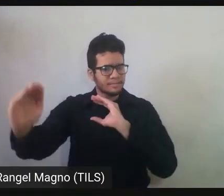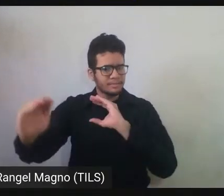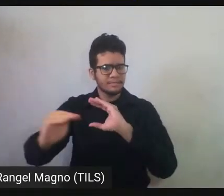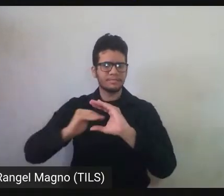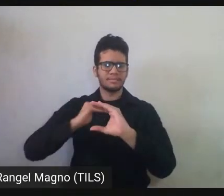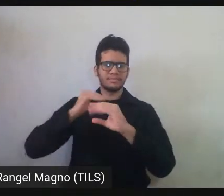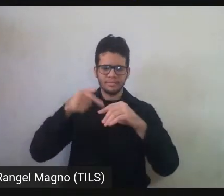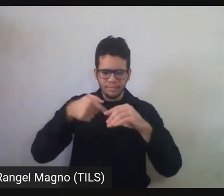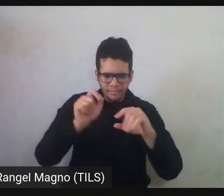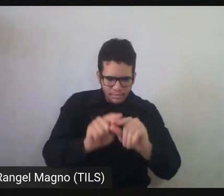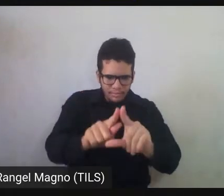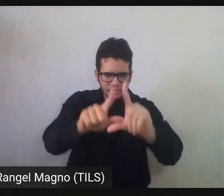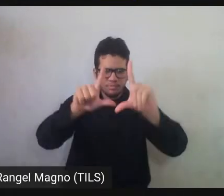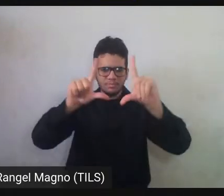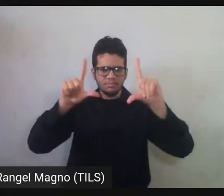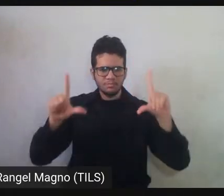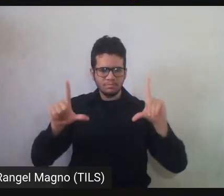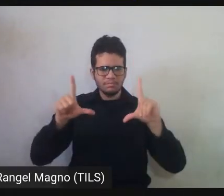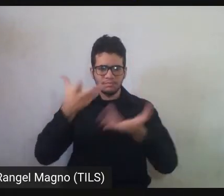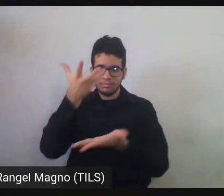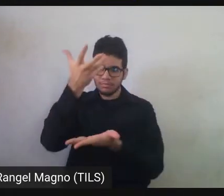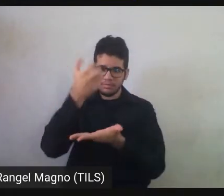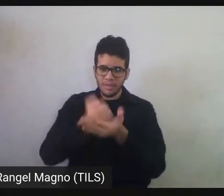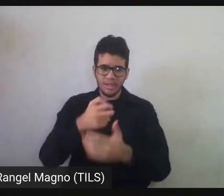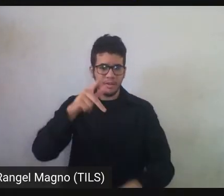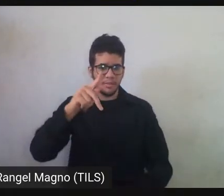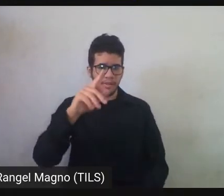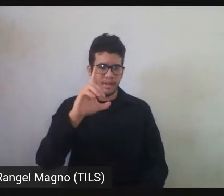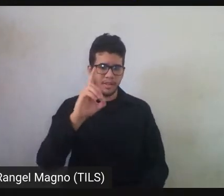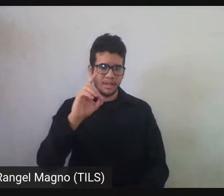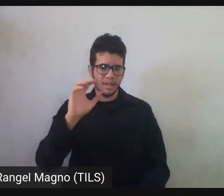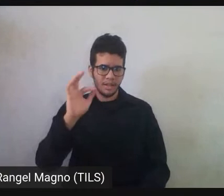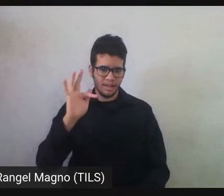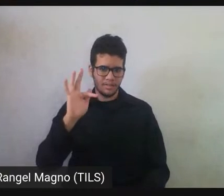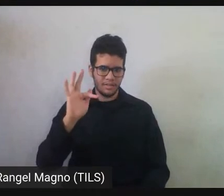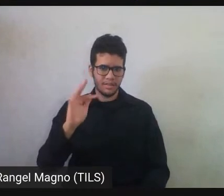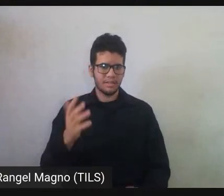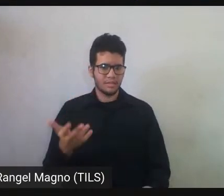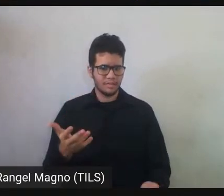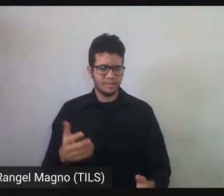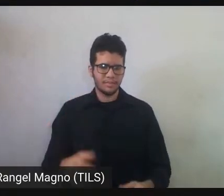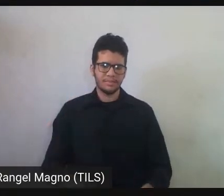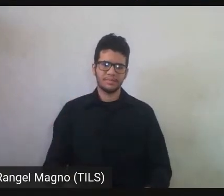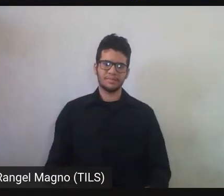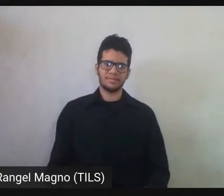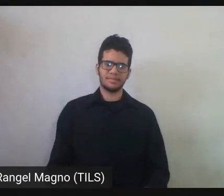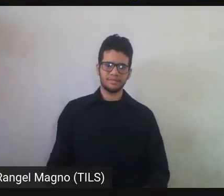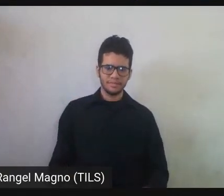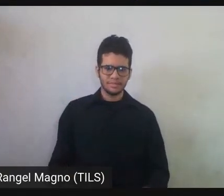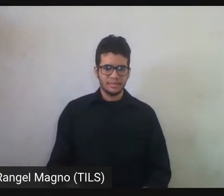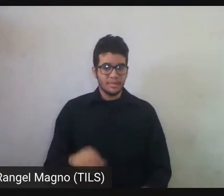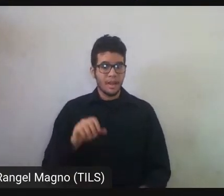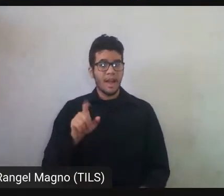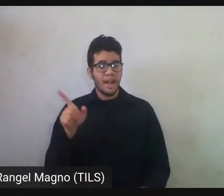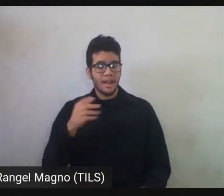baixar o seu manuscrito em PDF eles solicitam também que quando você for publicar o manuscrito